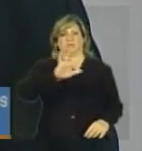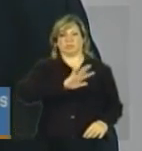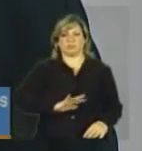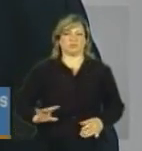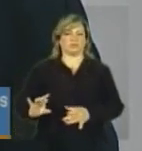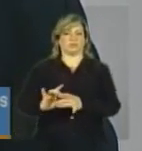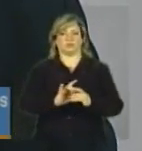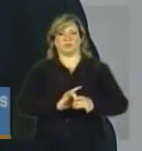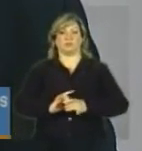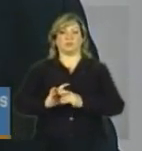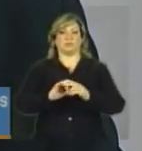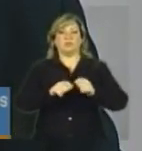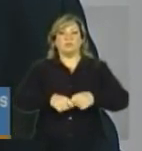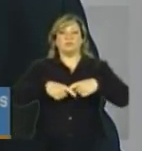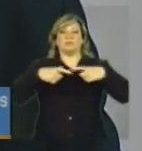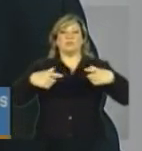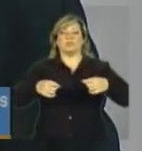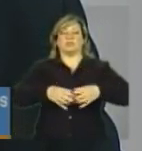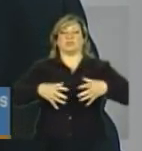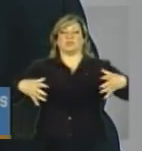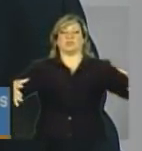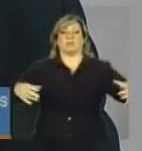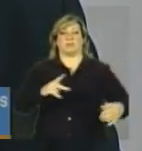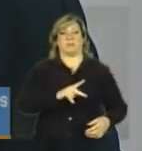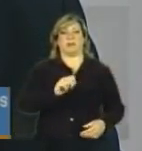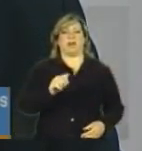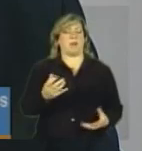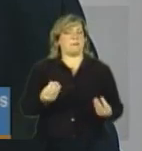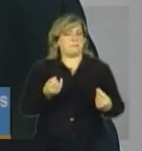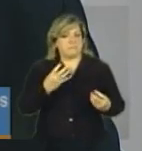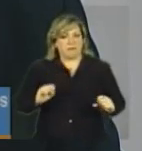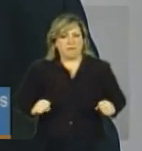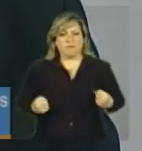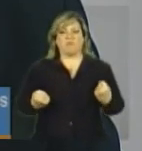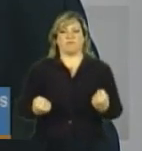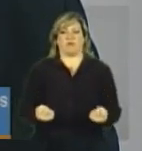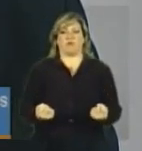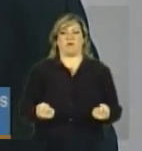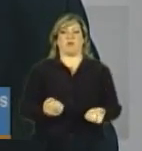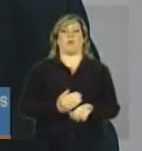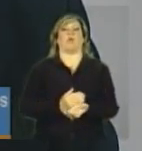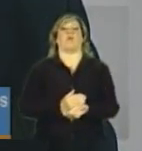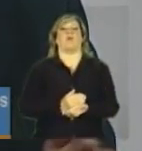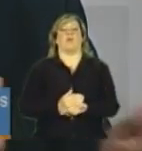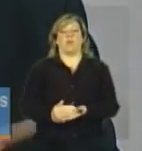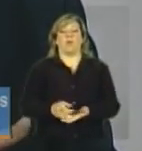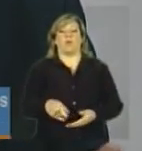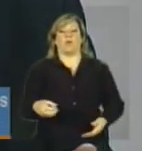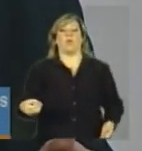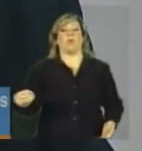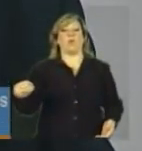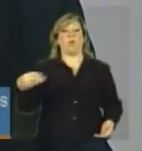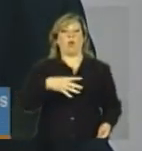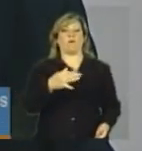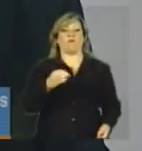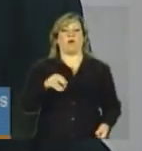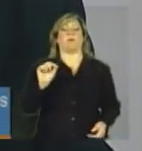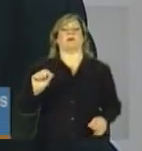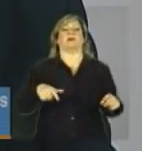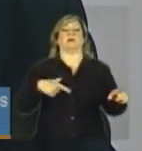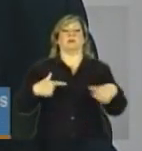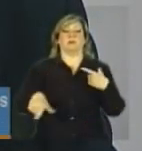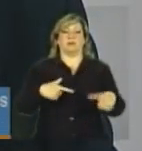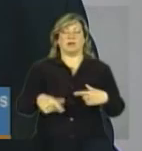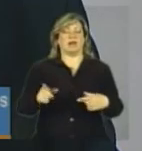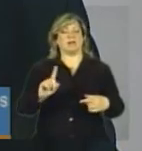ou uma expansão do PA de forma muito vigorosa, né, a partir de uma nova forma de operacionalidade